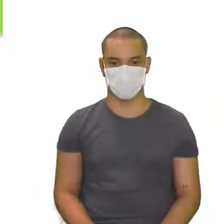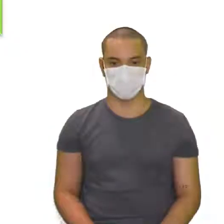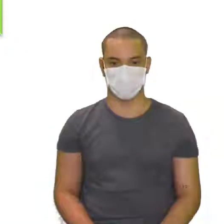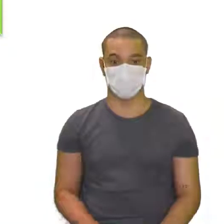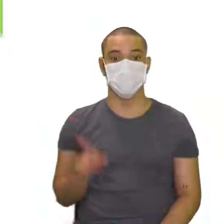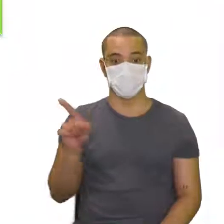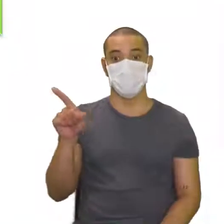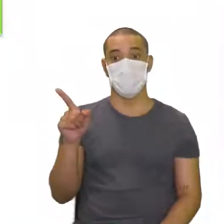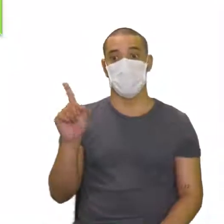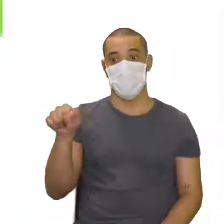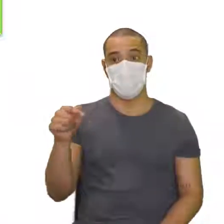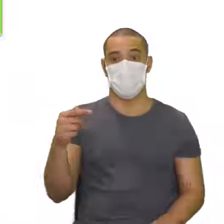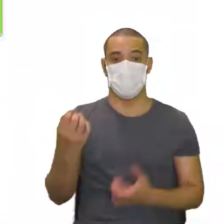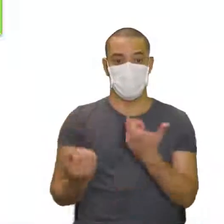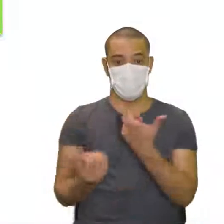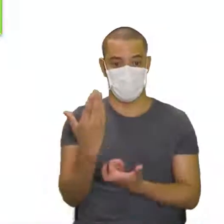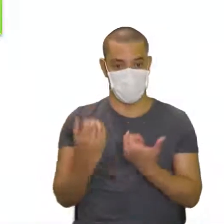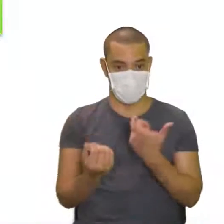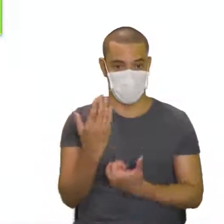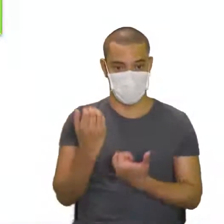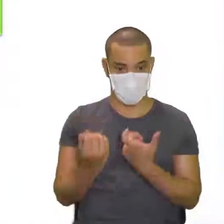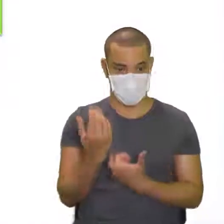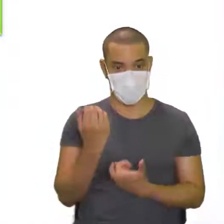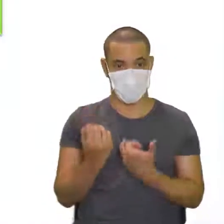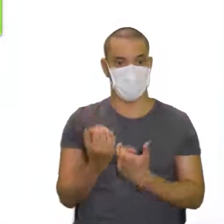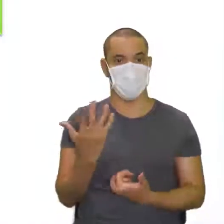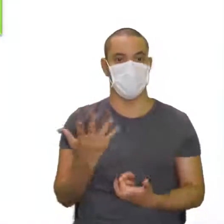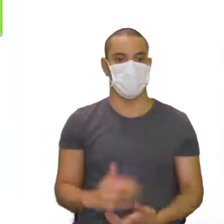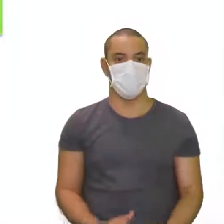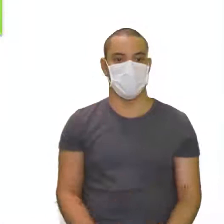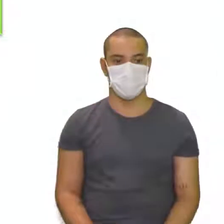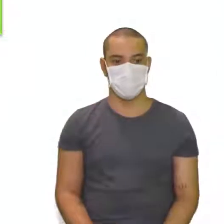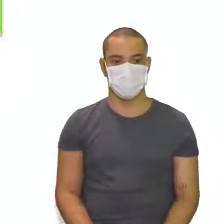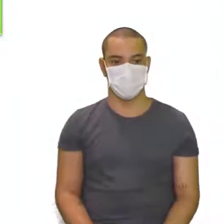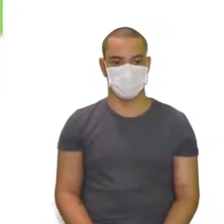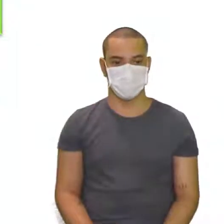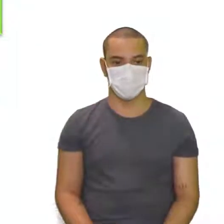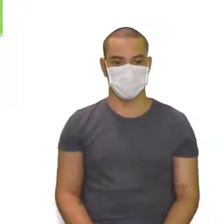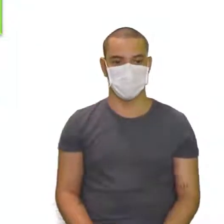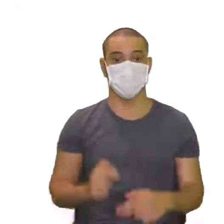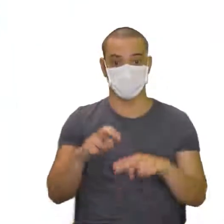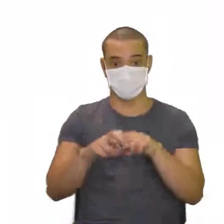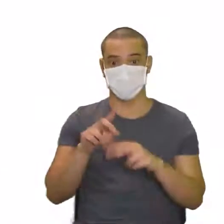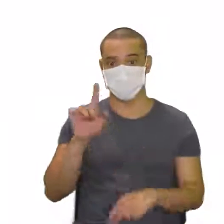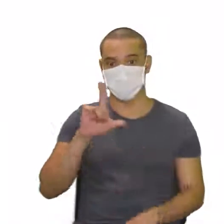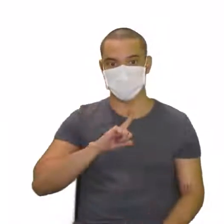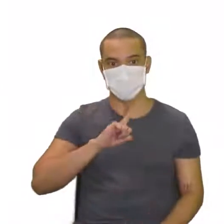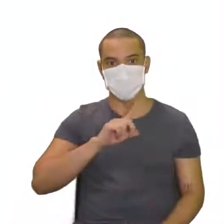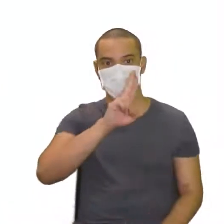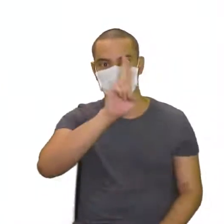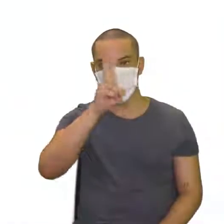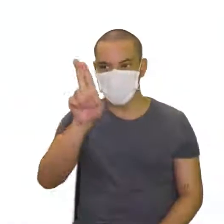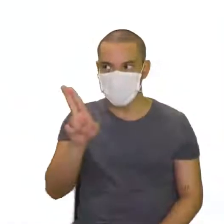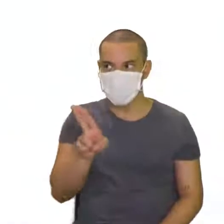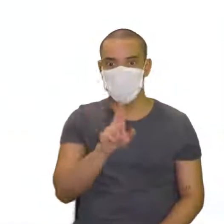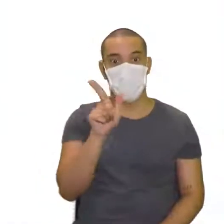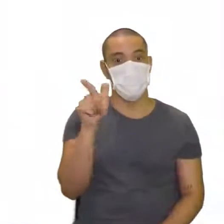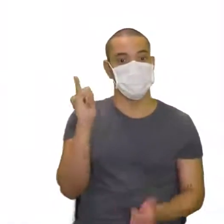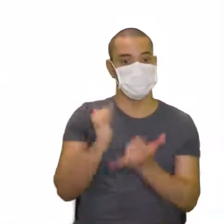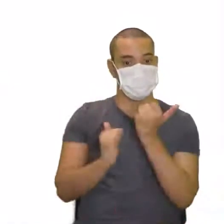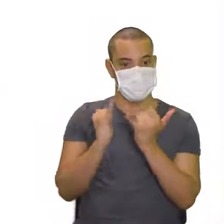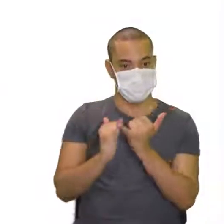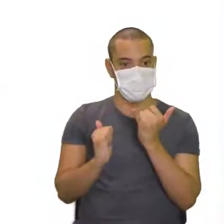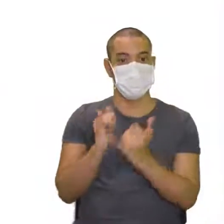considerar, ok? E ali N vai ser o número de espiras, como sempre. Então, vocês podem ver que essas formas elas são bem parecidas. Olha